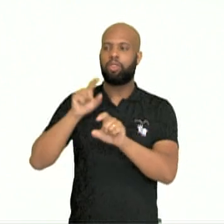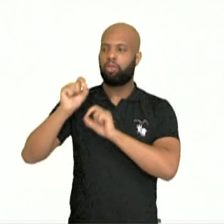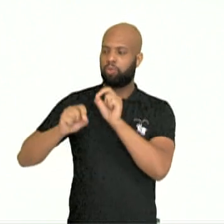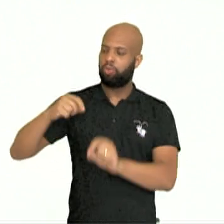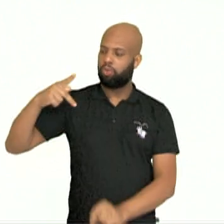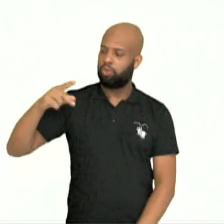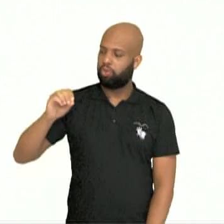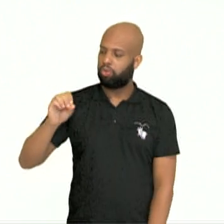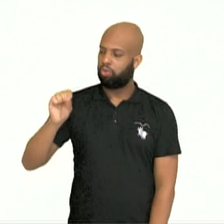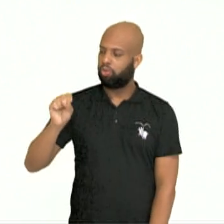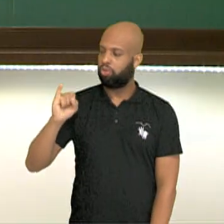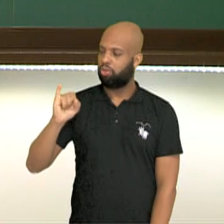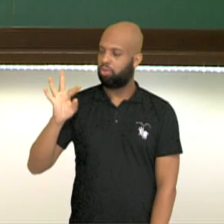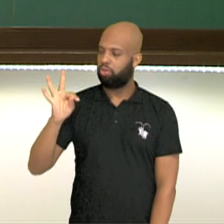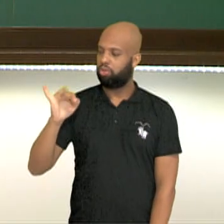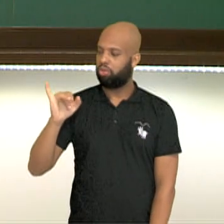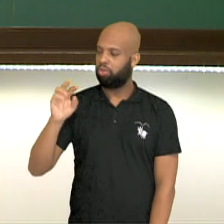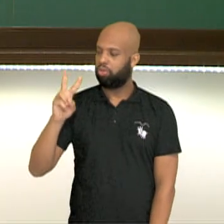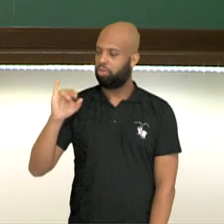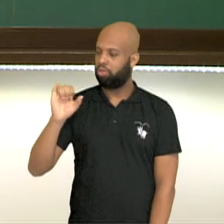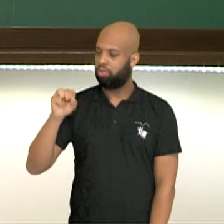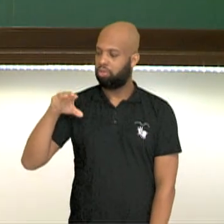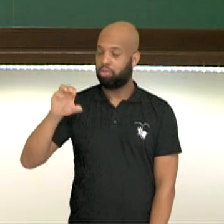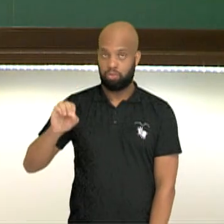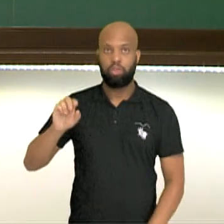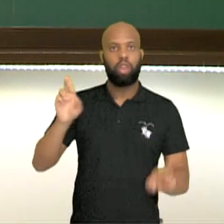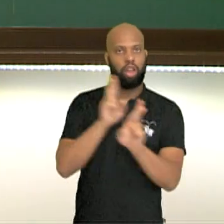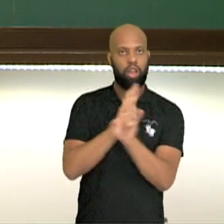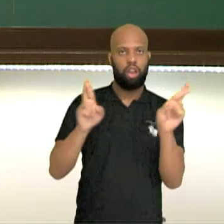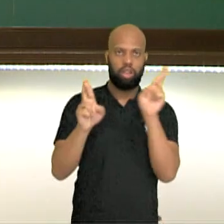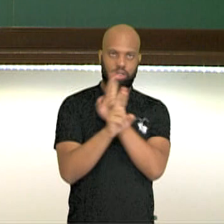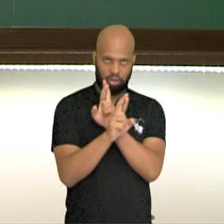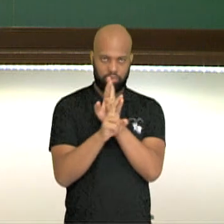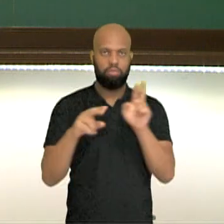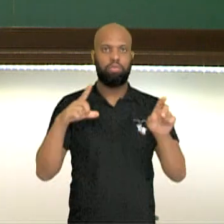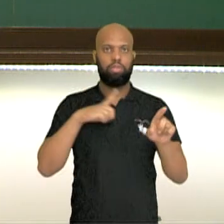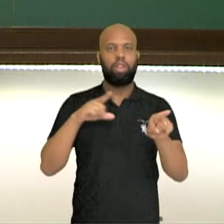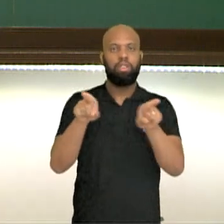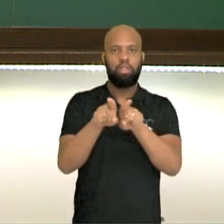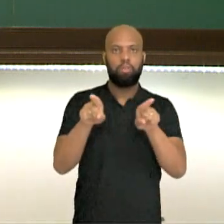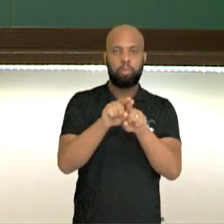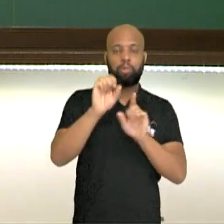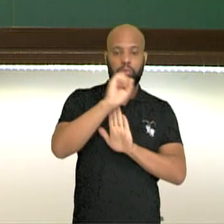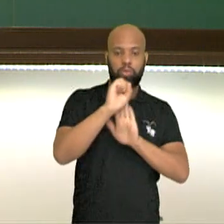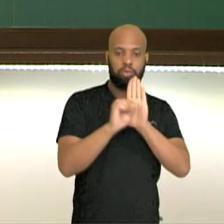positivismo, articulando com o contexto histórico do século XIX.